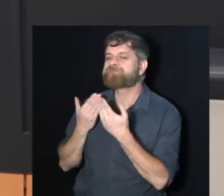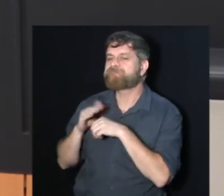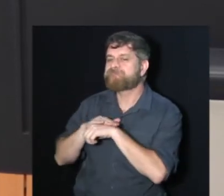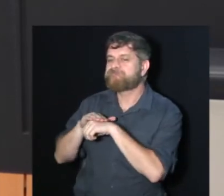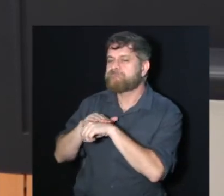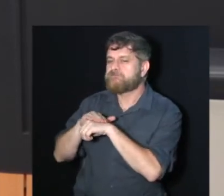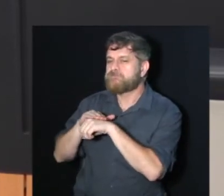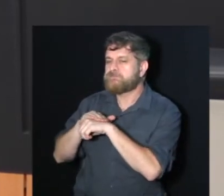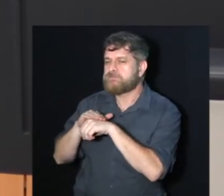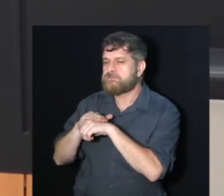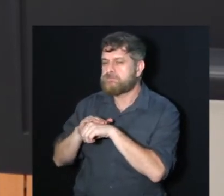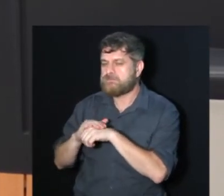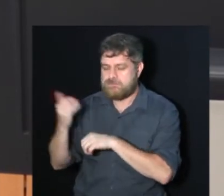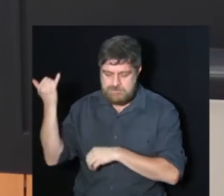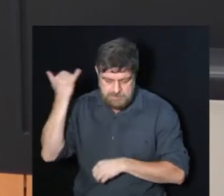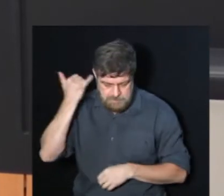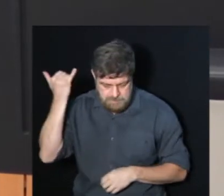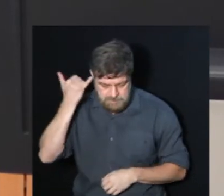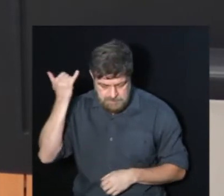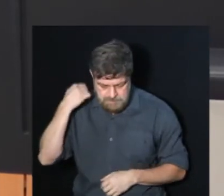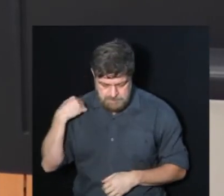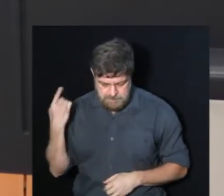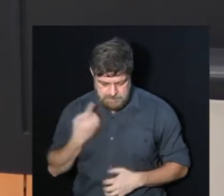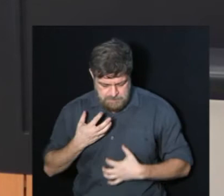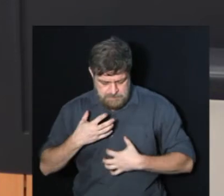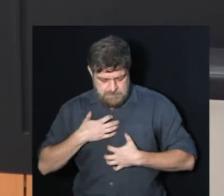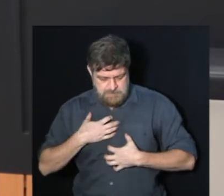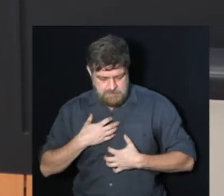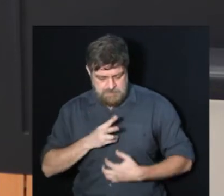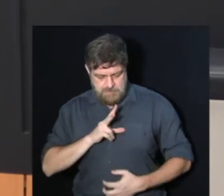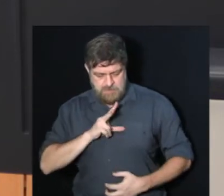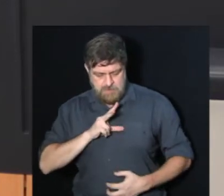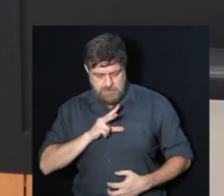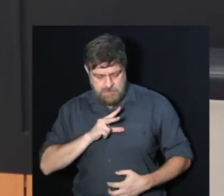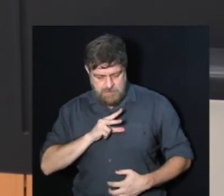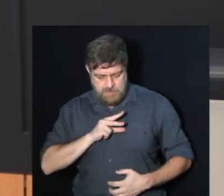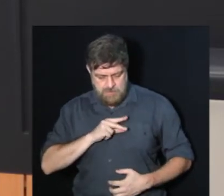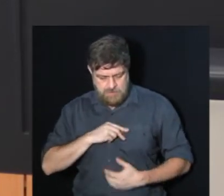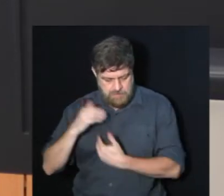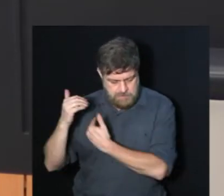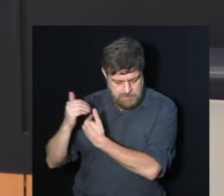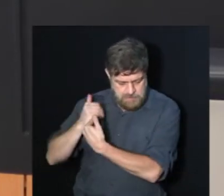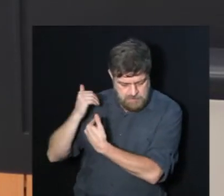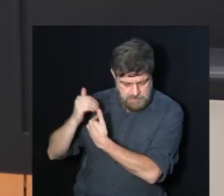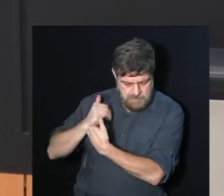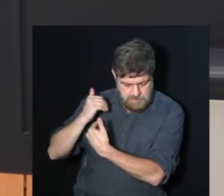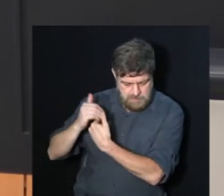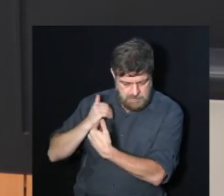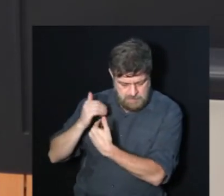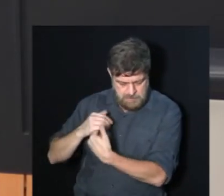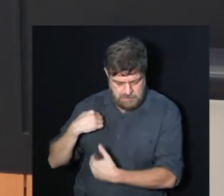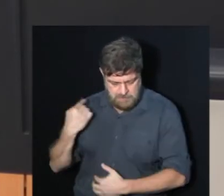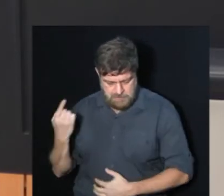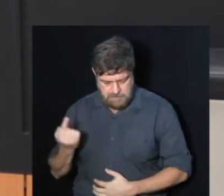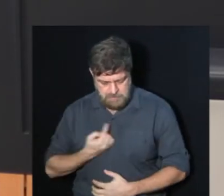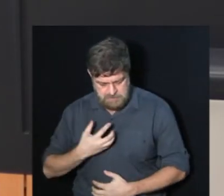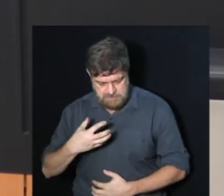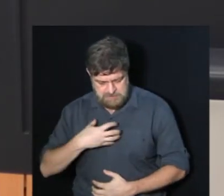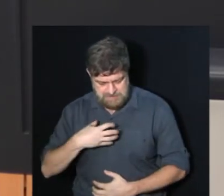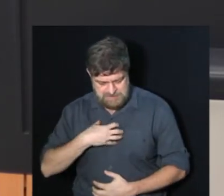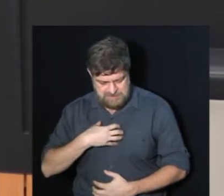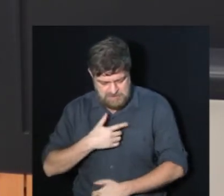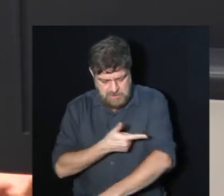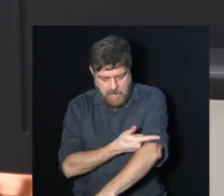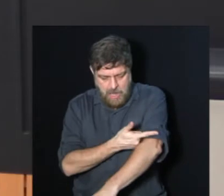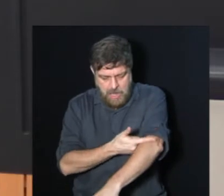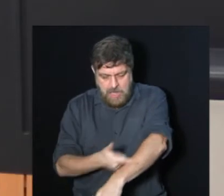traz para nós palavras de conforto e direcionam. E trazem muito respeito por aquele ser espiritual, e